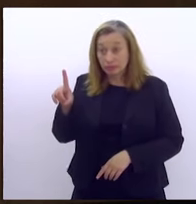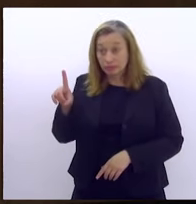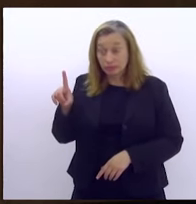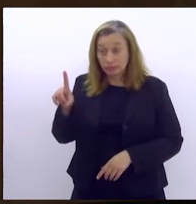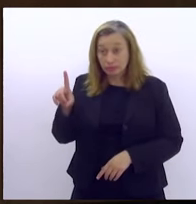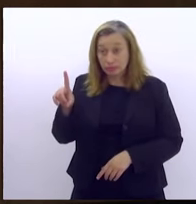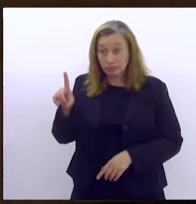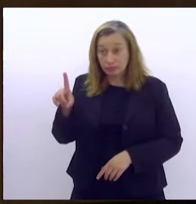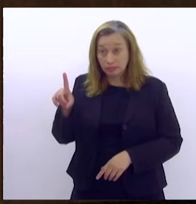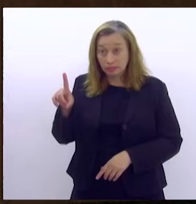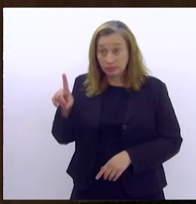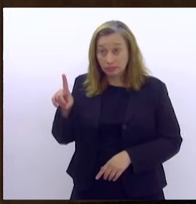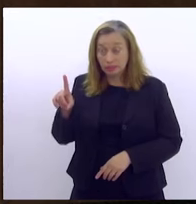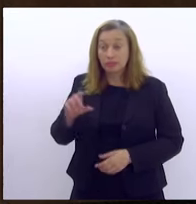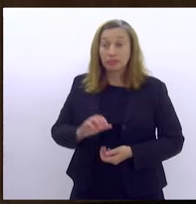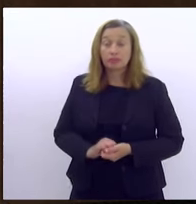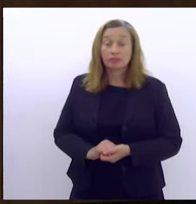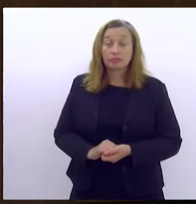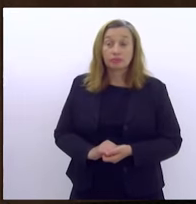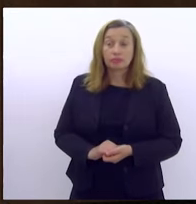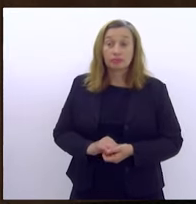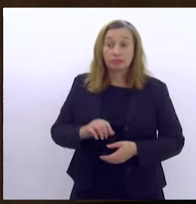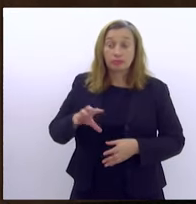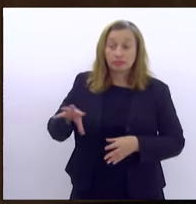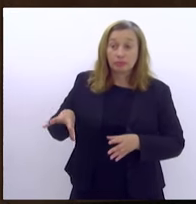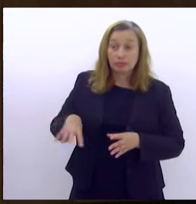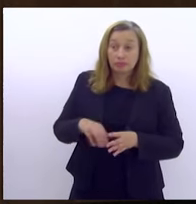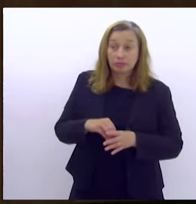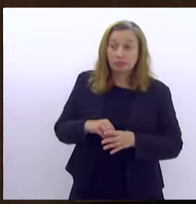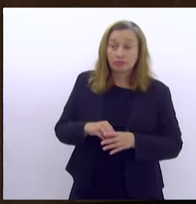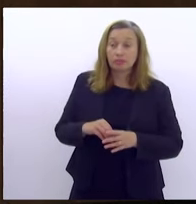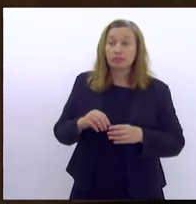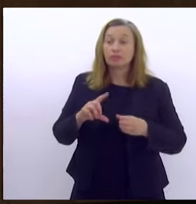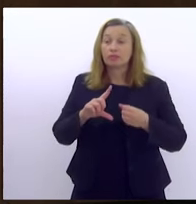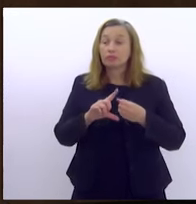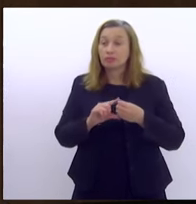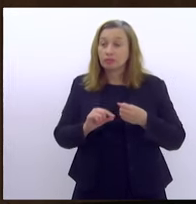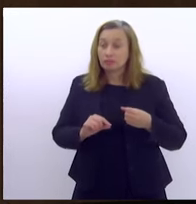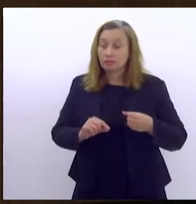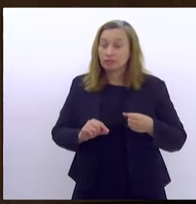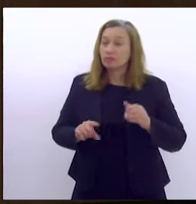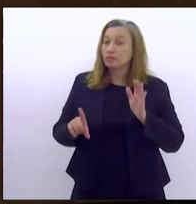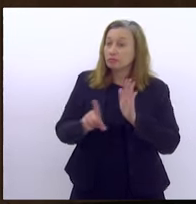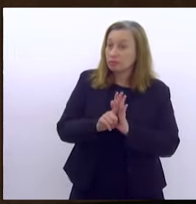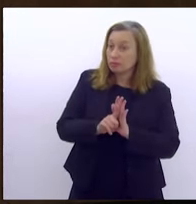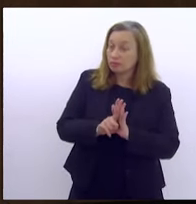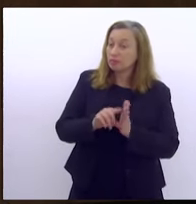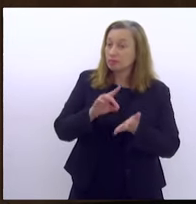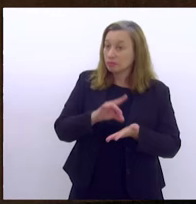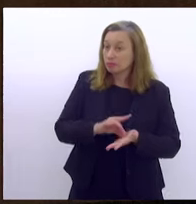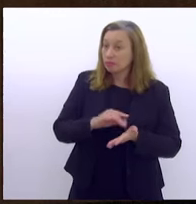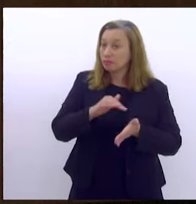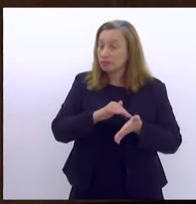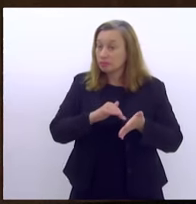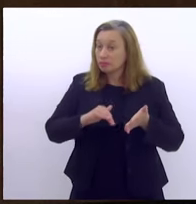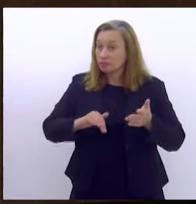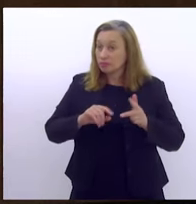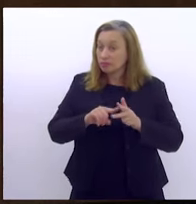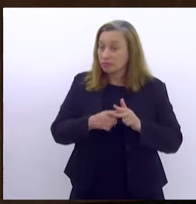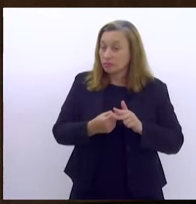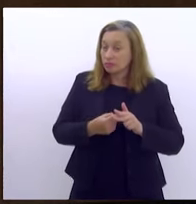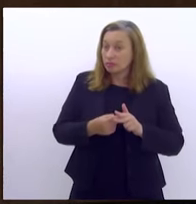C minúsculo. Adicione artigo onde couber a lei original, alterando as siglas